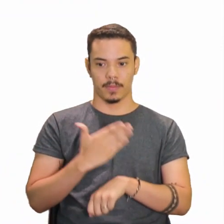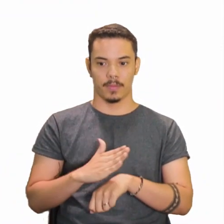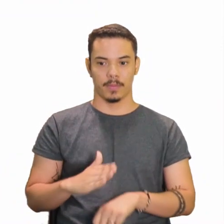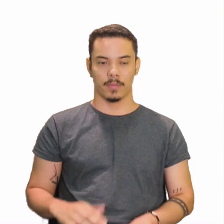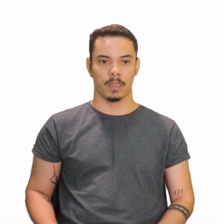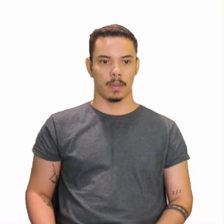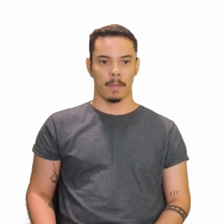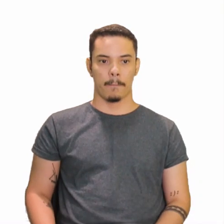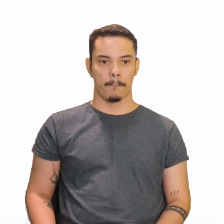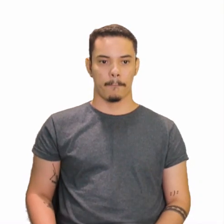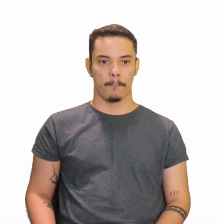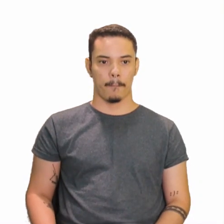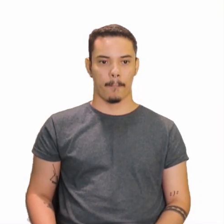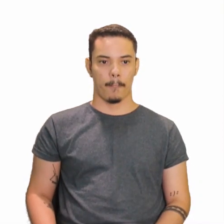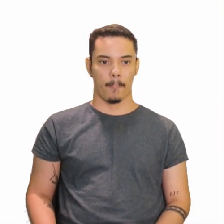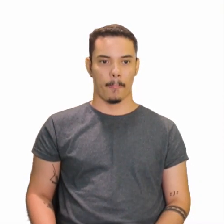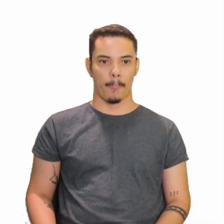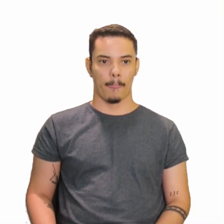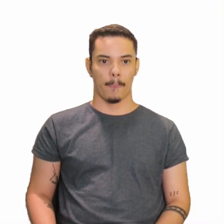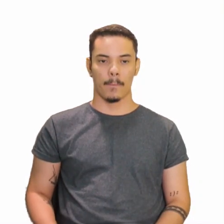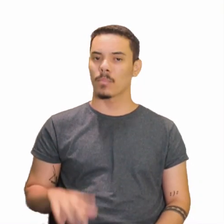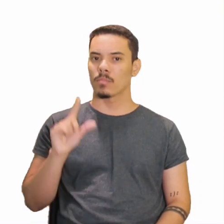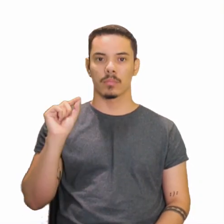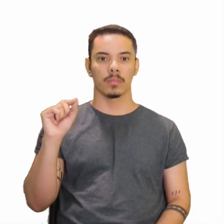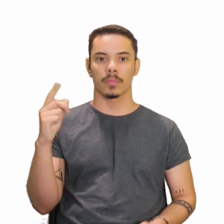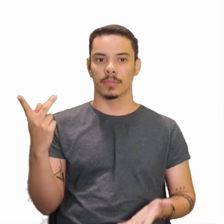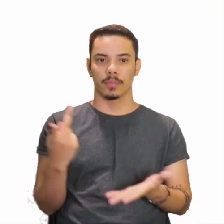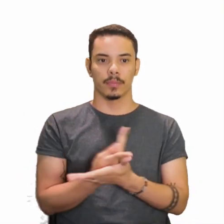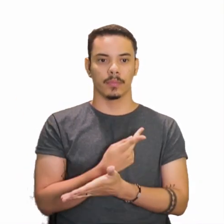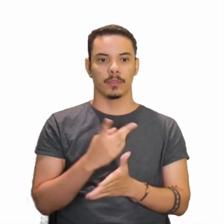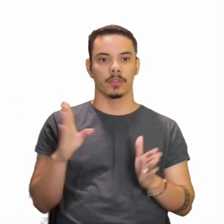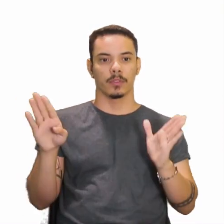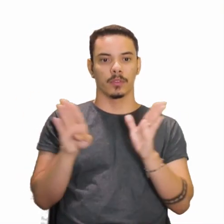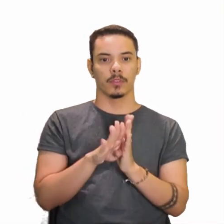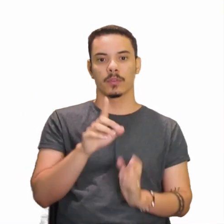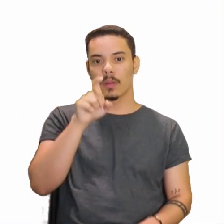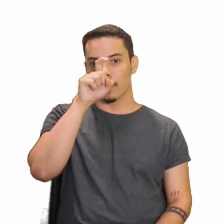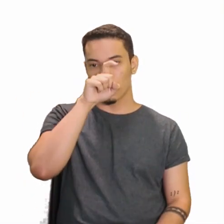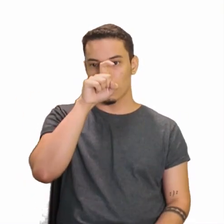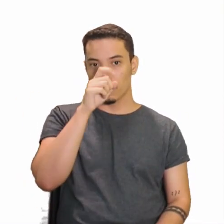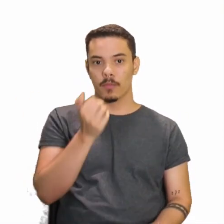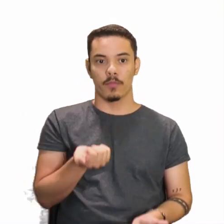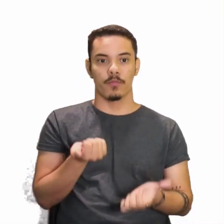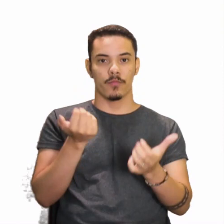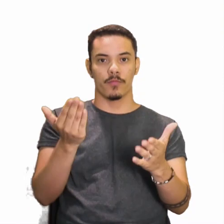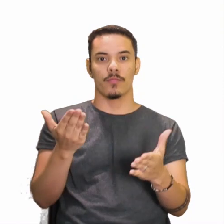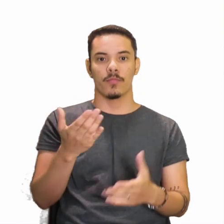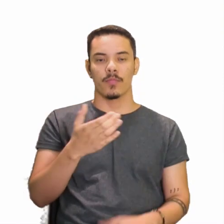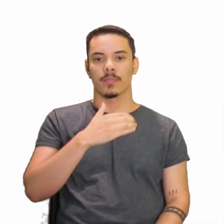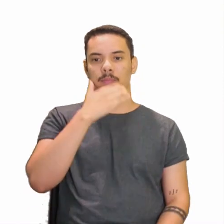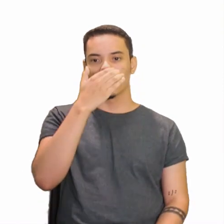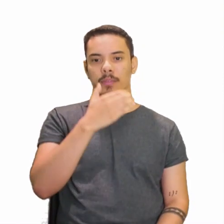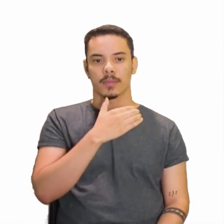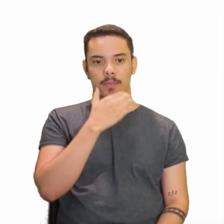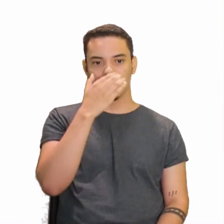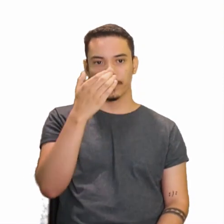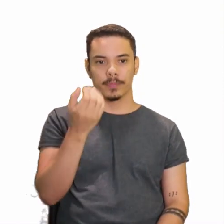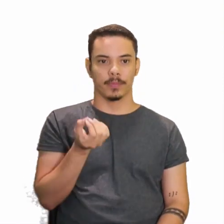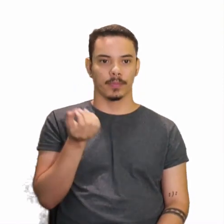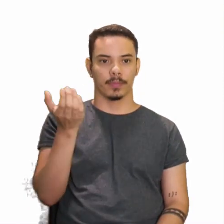Observe essa tirinha aqui. O que acontece? Chega a bruxa, oferece a maçã. No primeiro quadro, ele